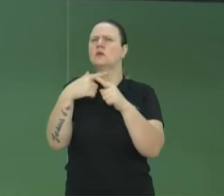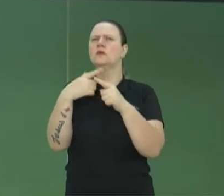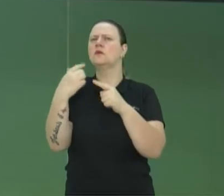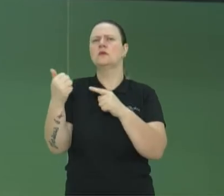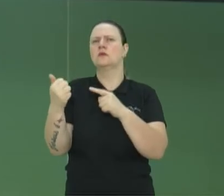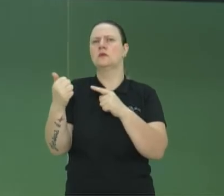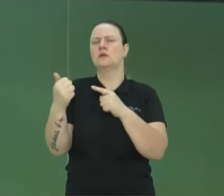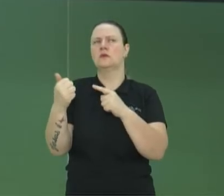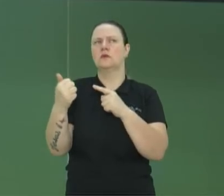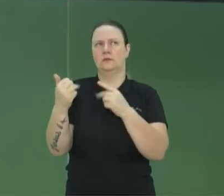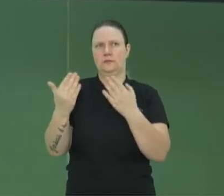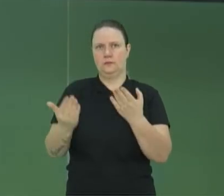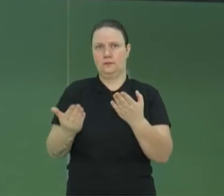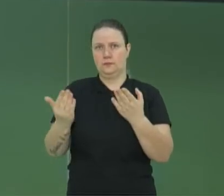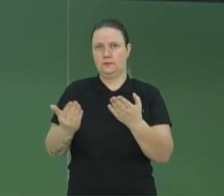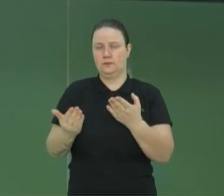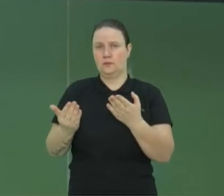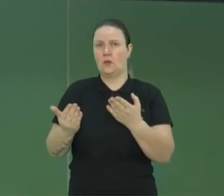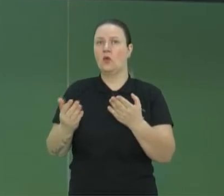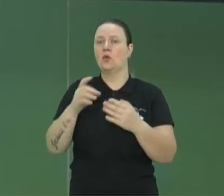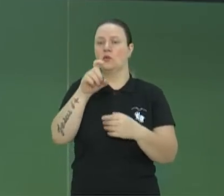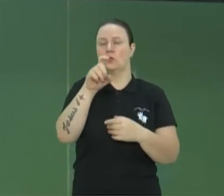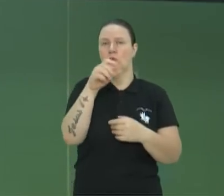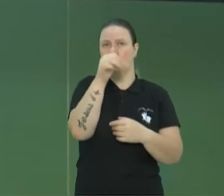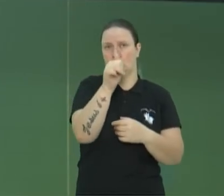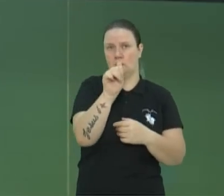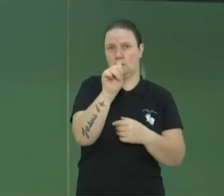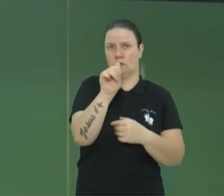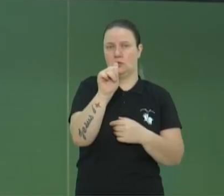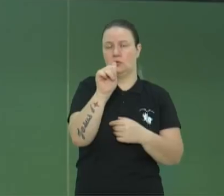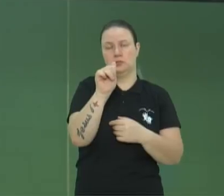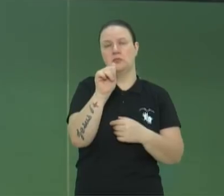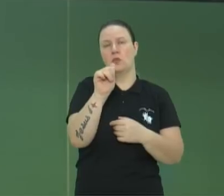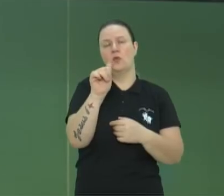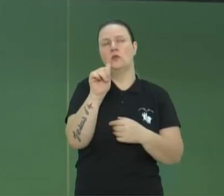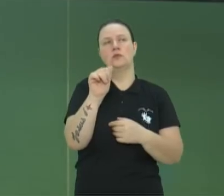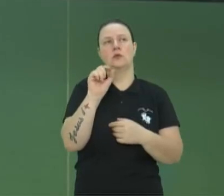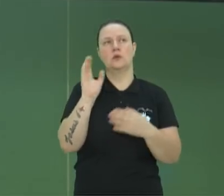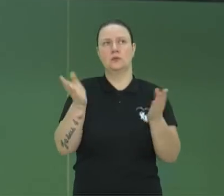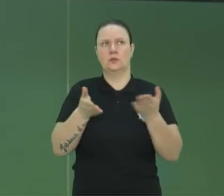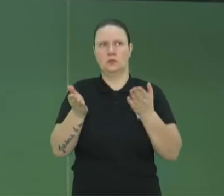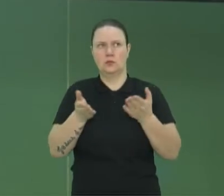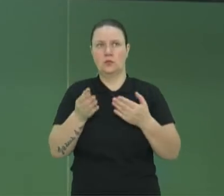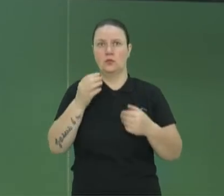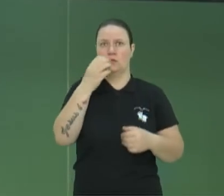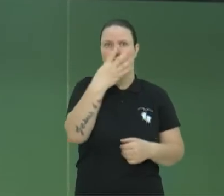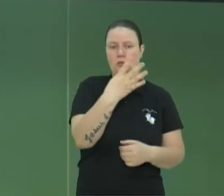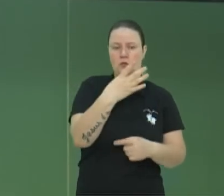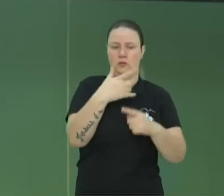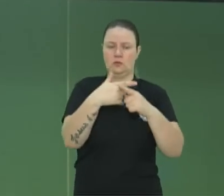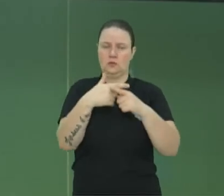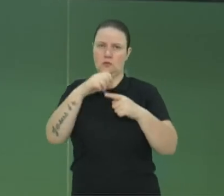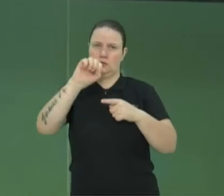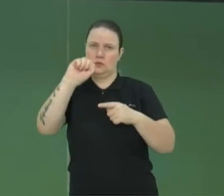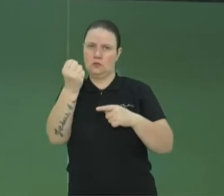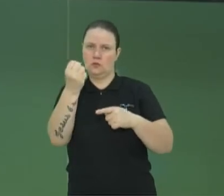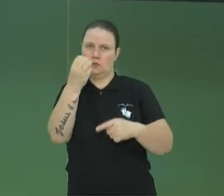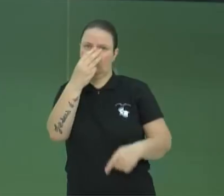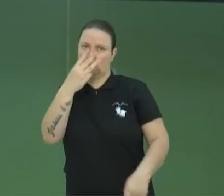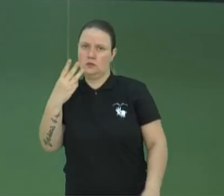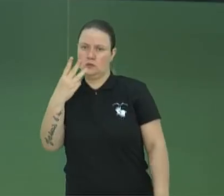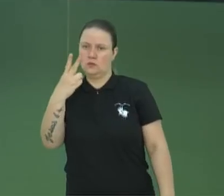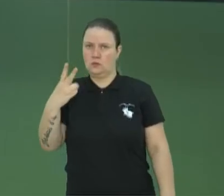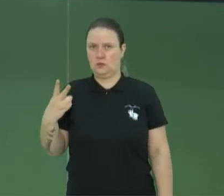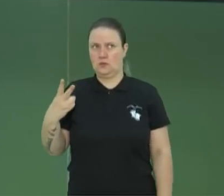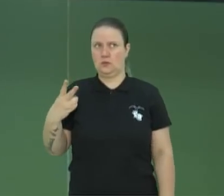número que fica na frente do x, então ele vale 1. 4 vezes 1, 4. 4 vezes 8, 32, porque 8 é o valor de c,